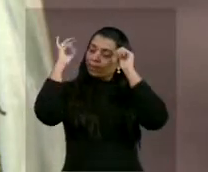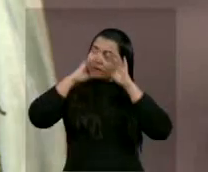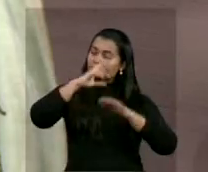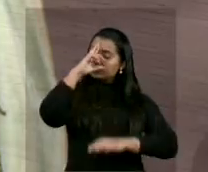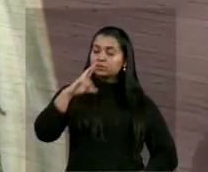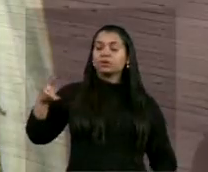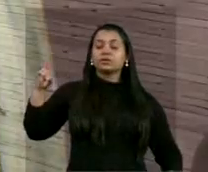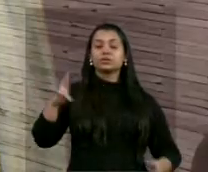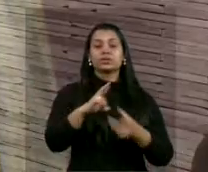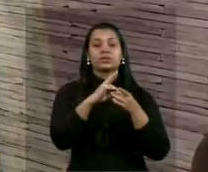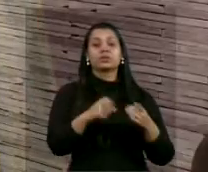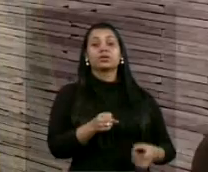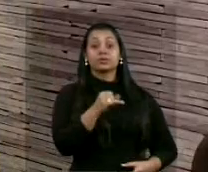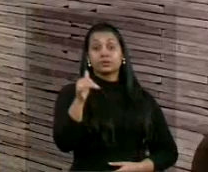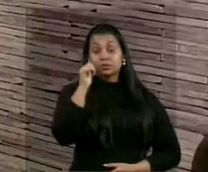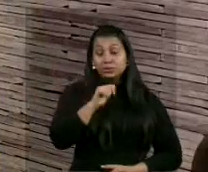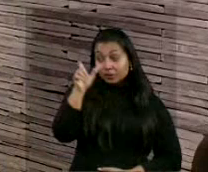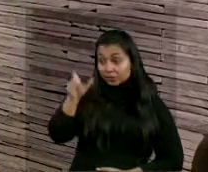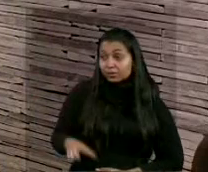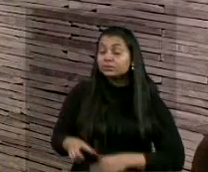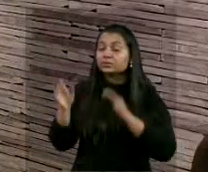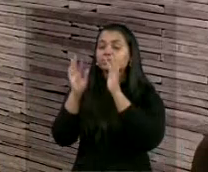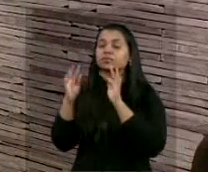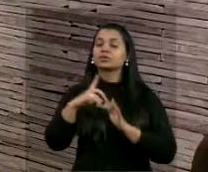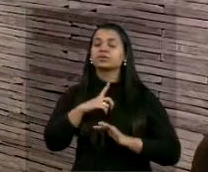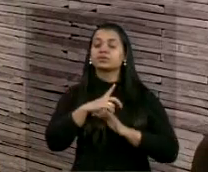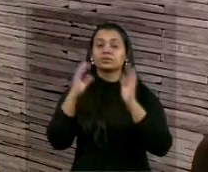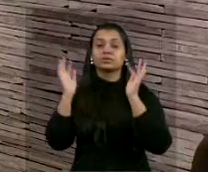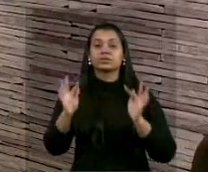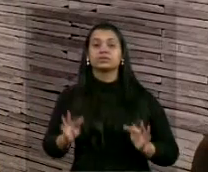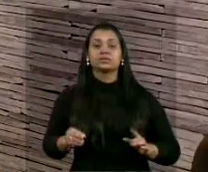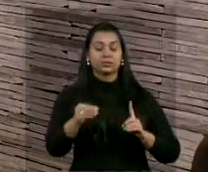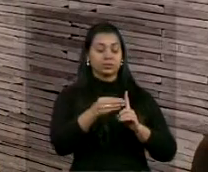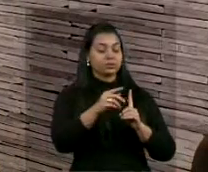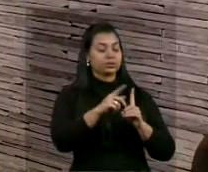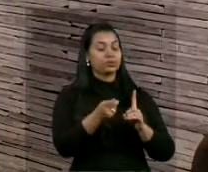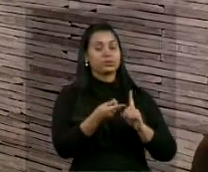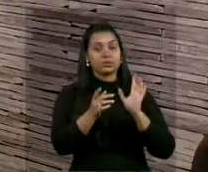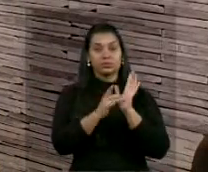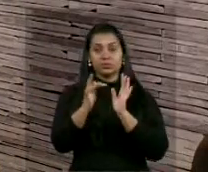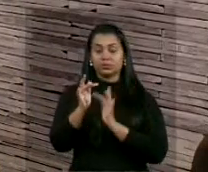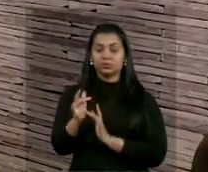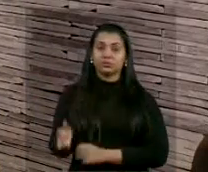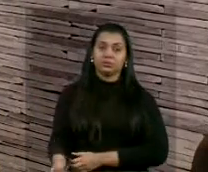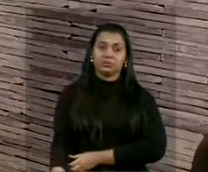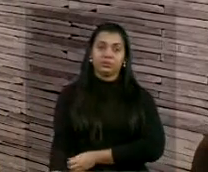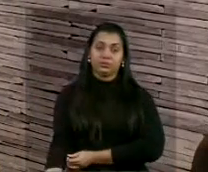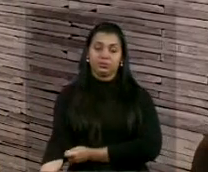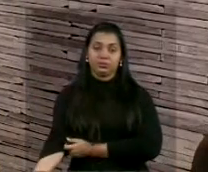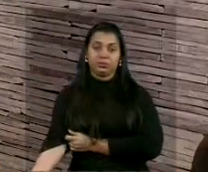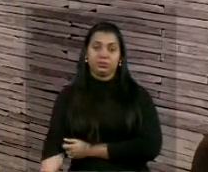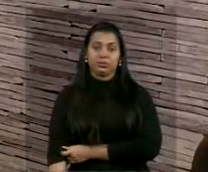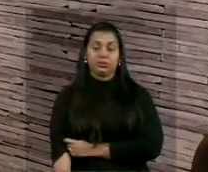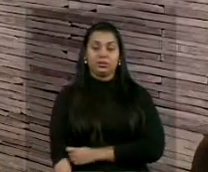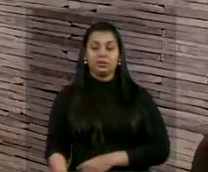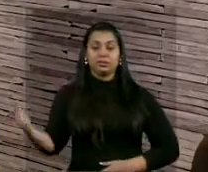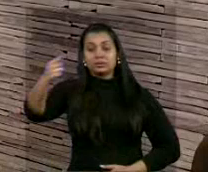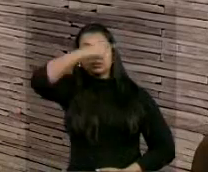Maria, cheia de graça, o Senhor é convosco. Bendita sois vós entre as mulheres, e bendito é o fruto do vosso ventre,